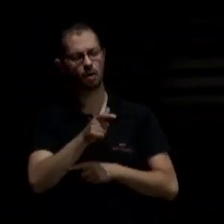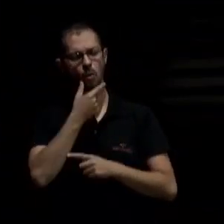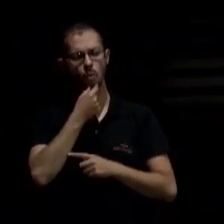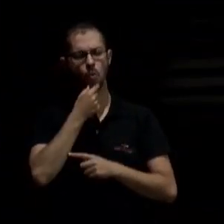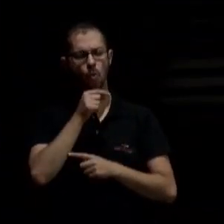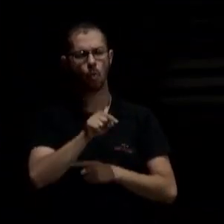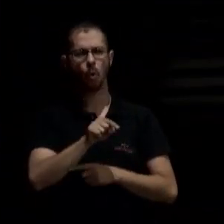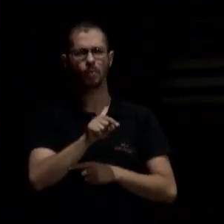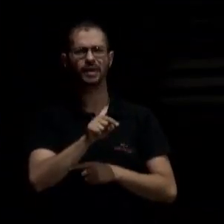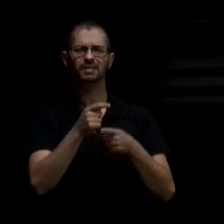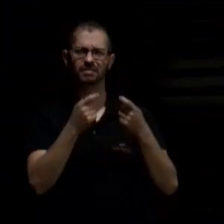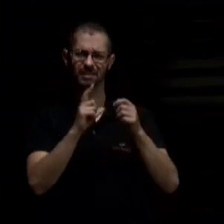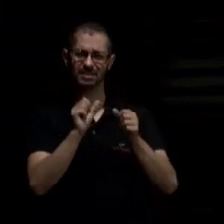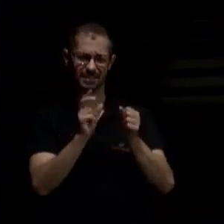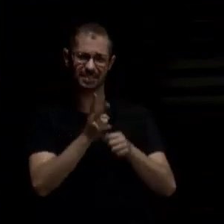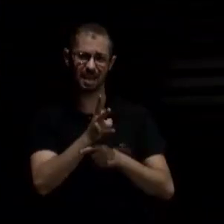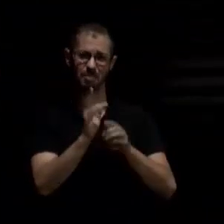oração.